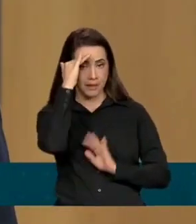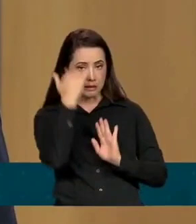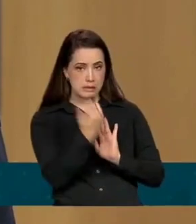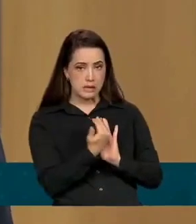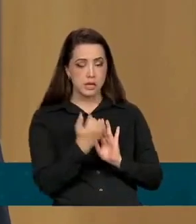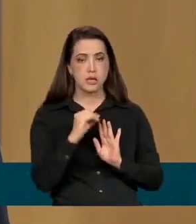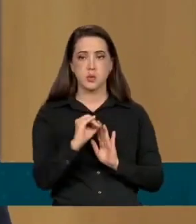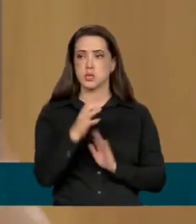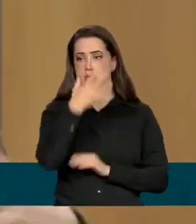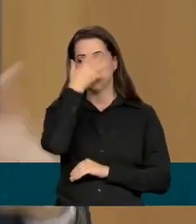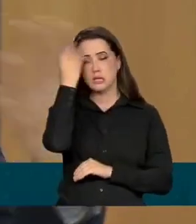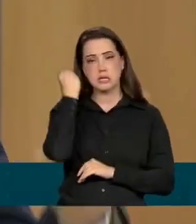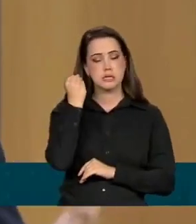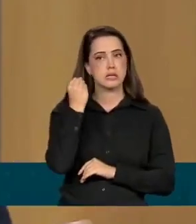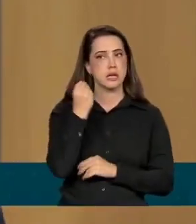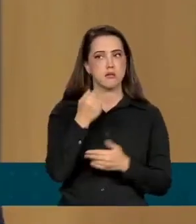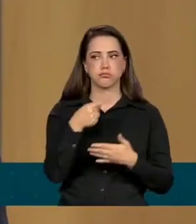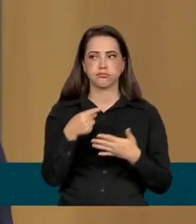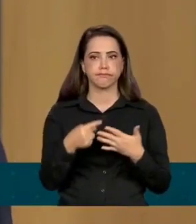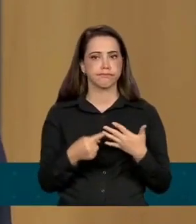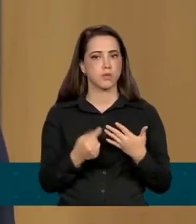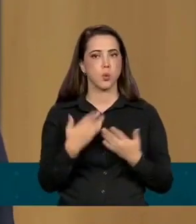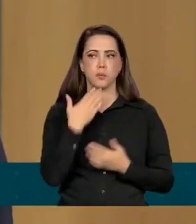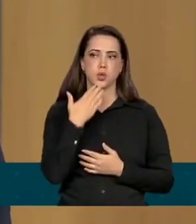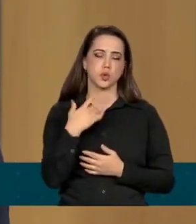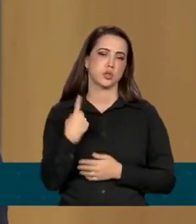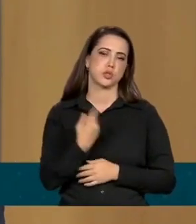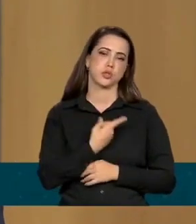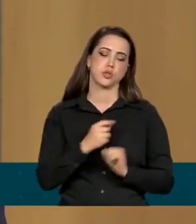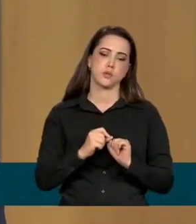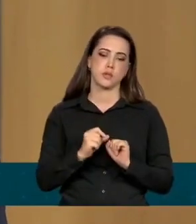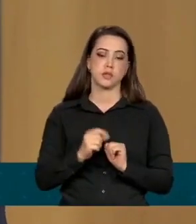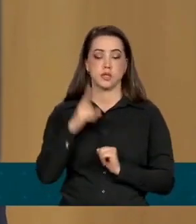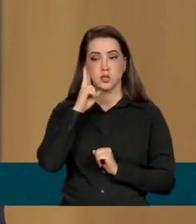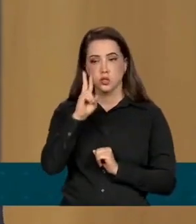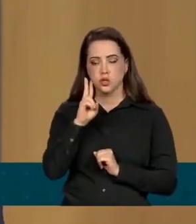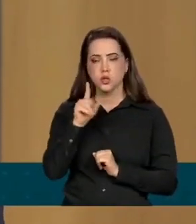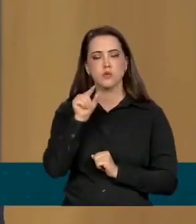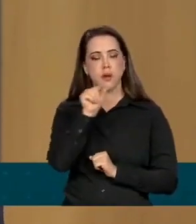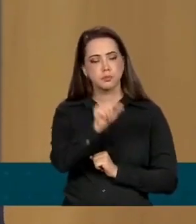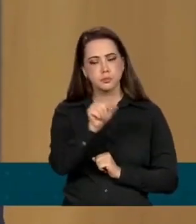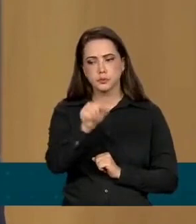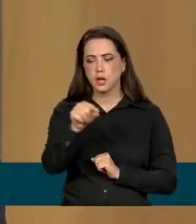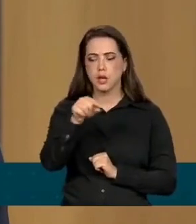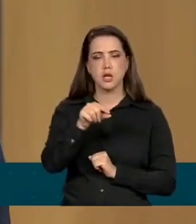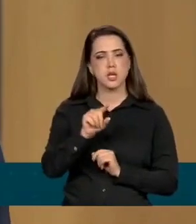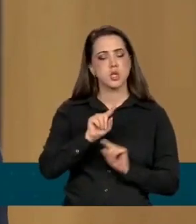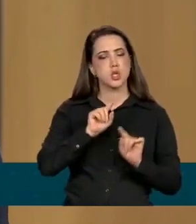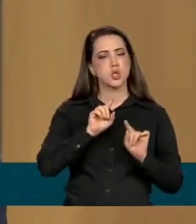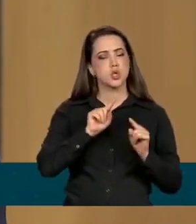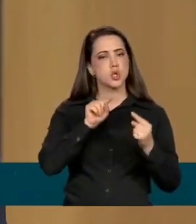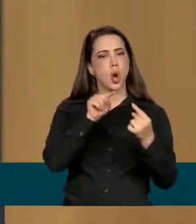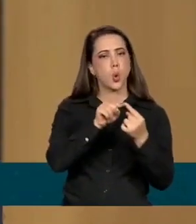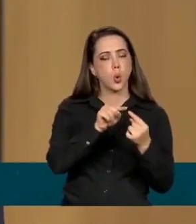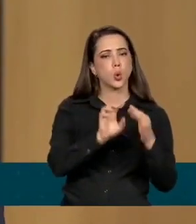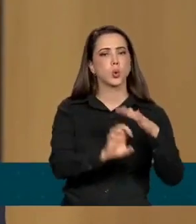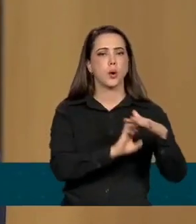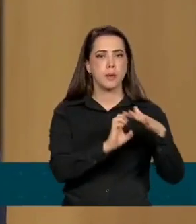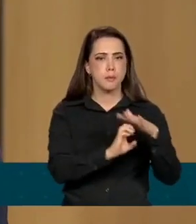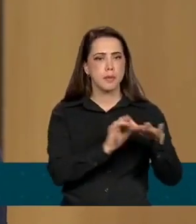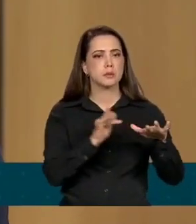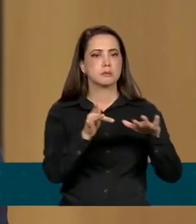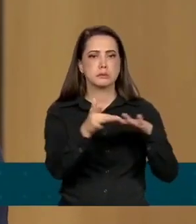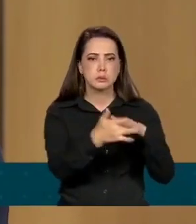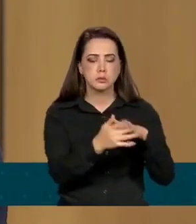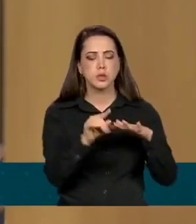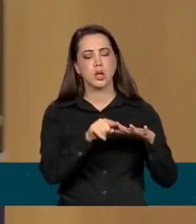esqueceram de por alguma razão, não chegou, e a gente vai fazer esse acompanhamento para e passo, e eles vão cumprir as notificações administrativas do